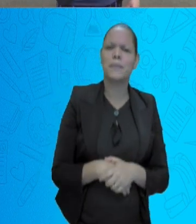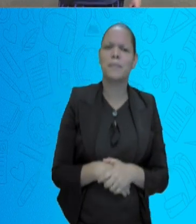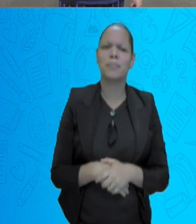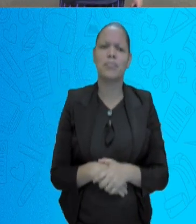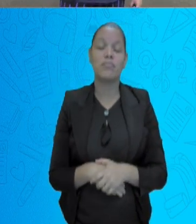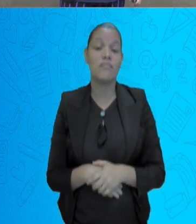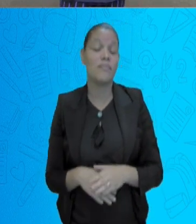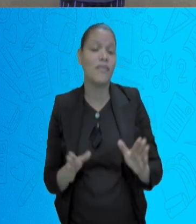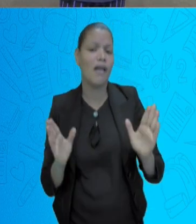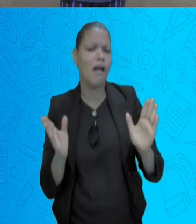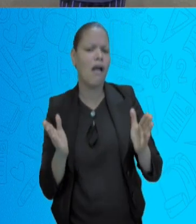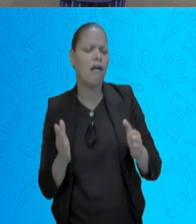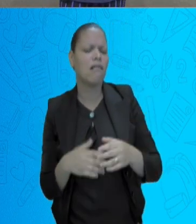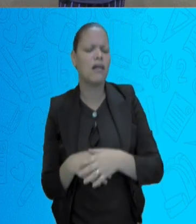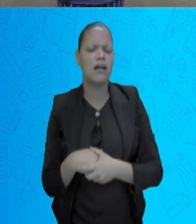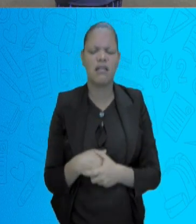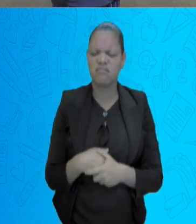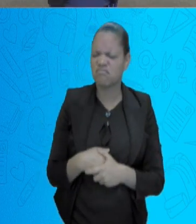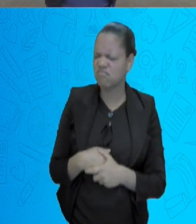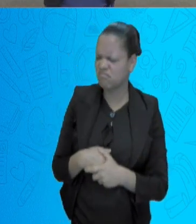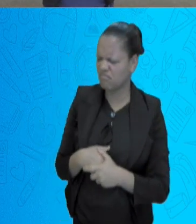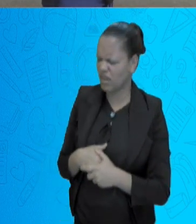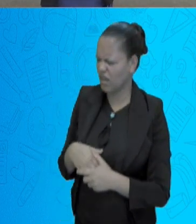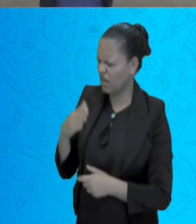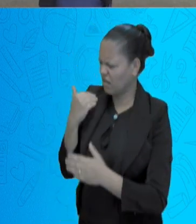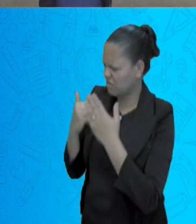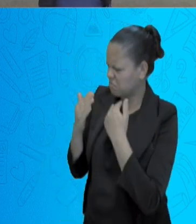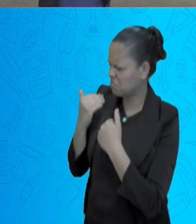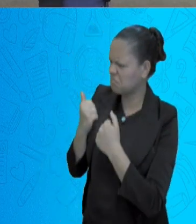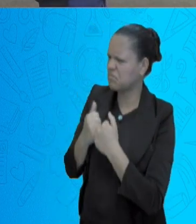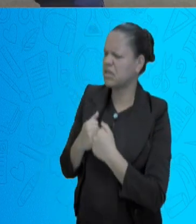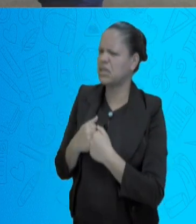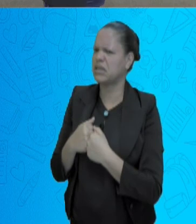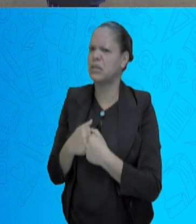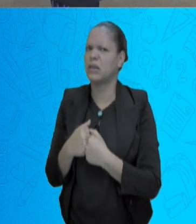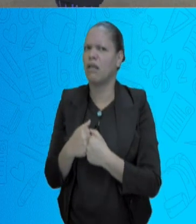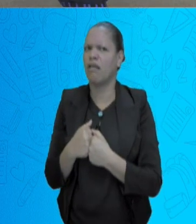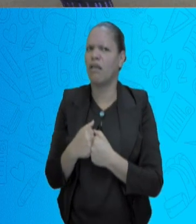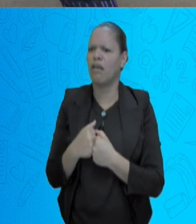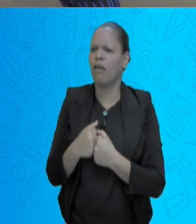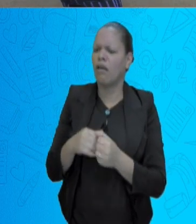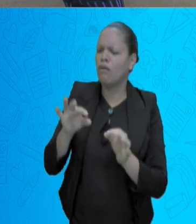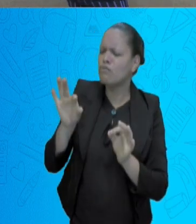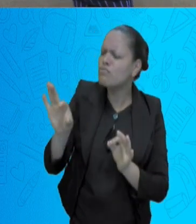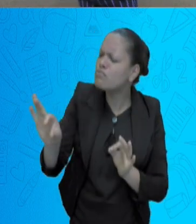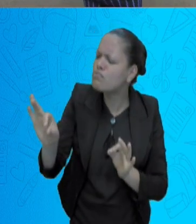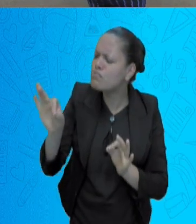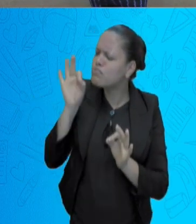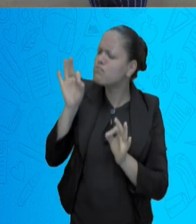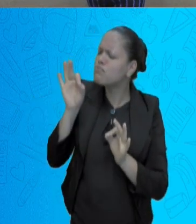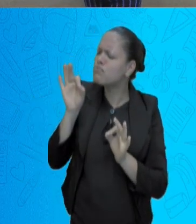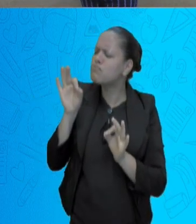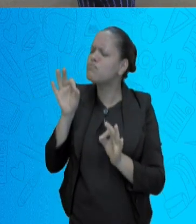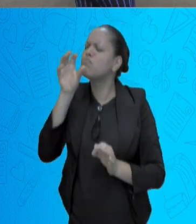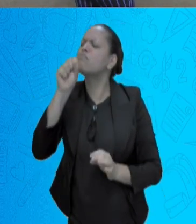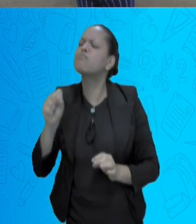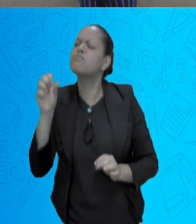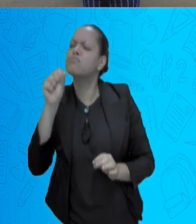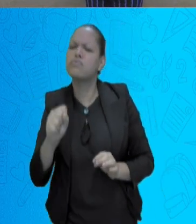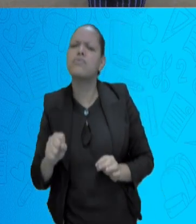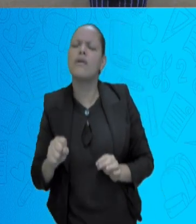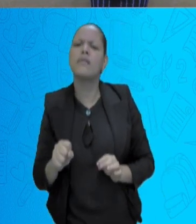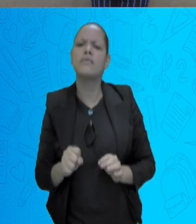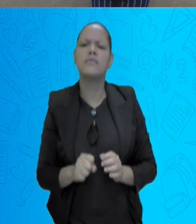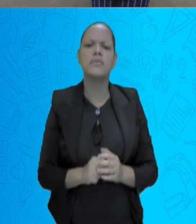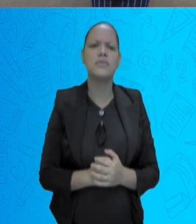Ou seja, qual é um alimento que a gente se faz com o leite, que é o número 4, que também começa com um dígrafo,